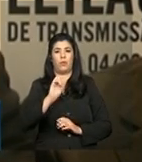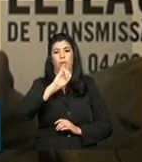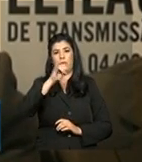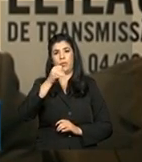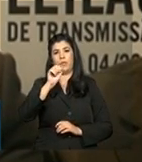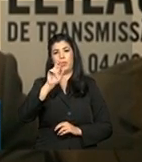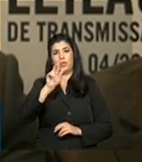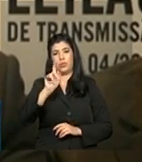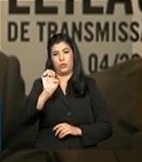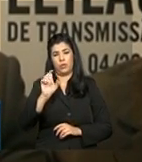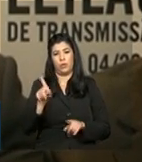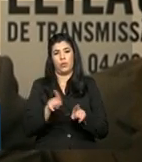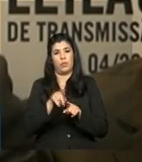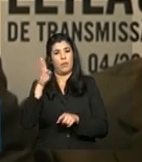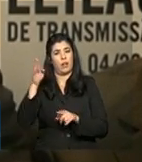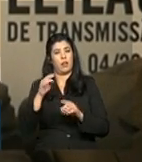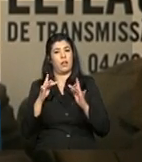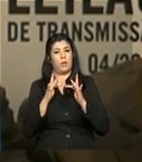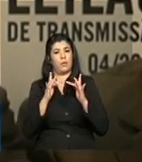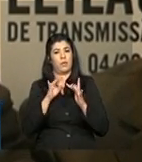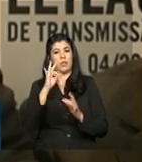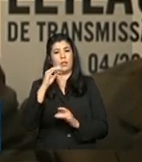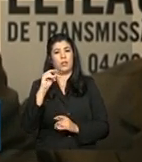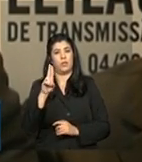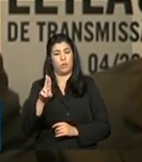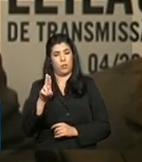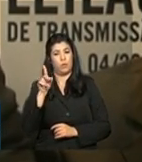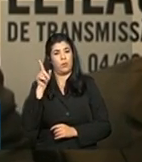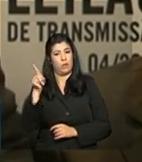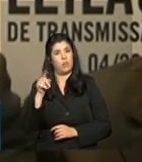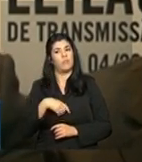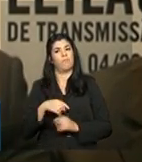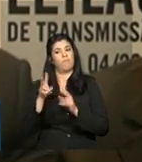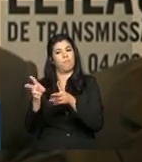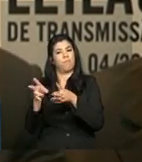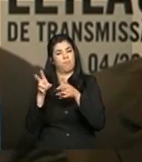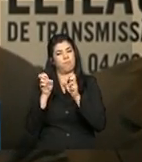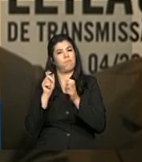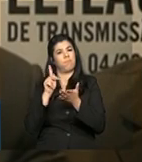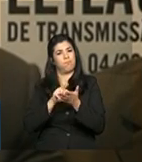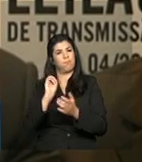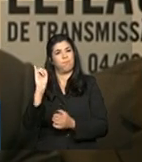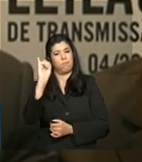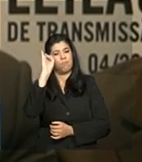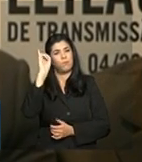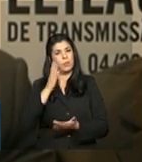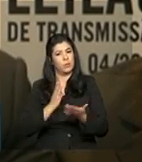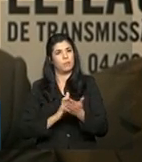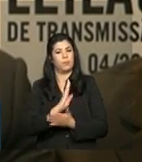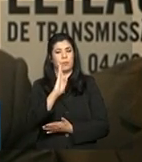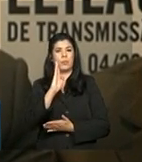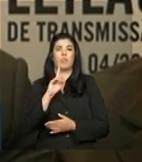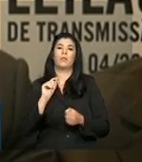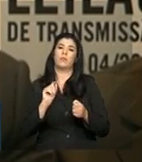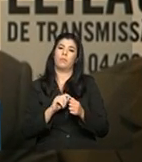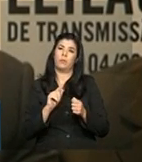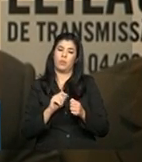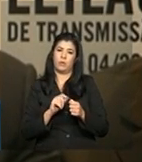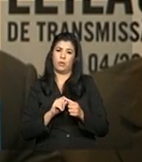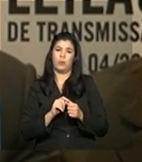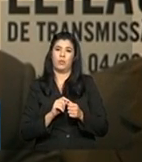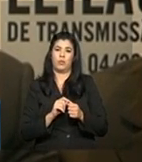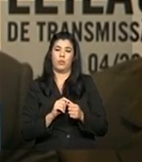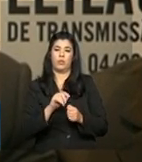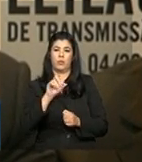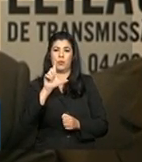equipe técnica do TCU, de tal sorte que o TCU reconheceu e aprovou, então, a execução lá